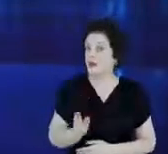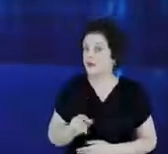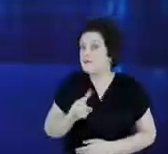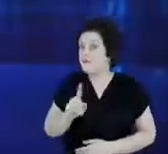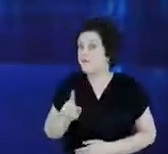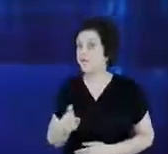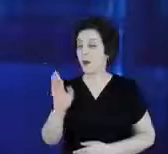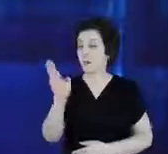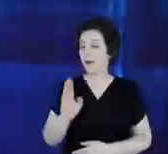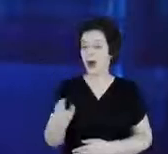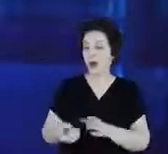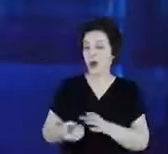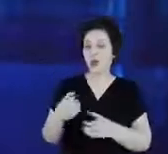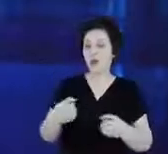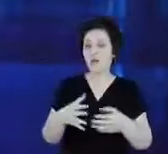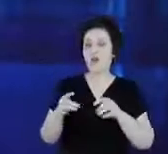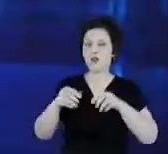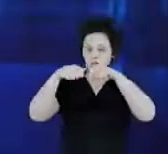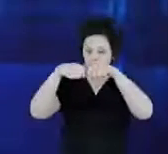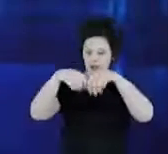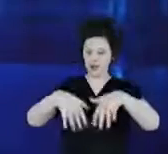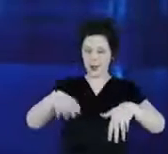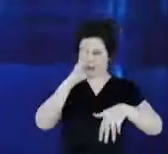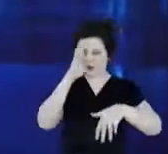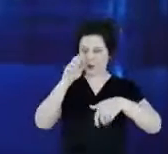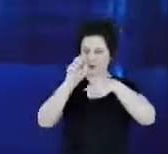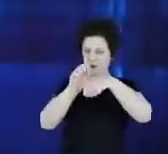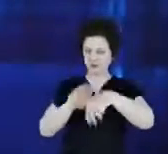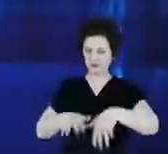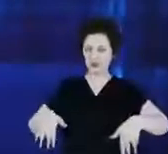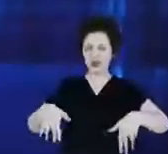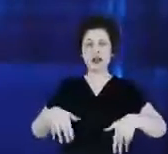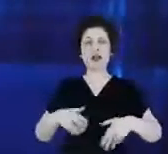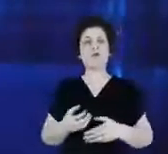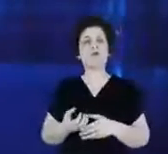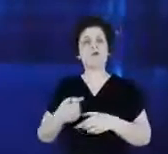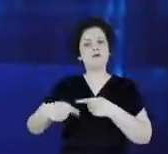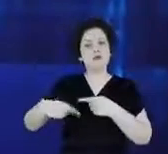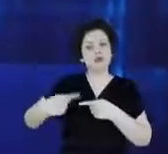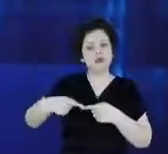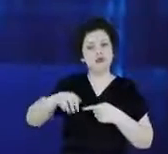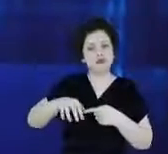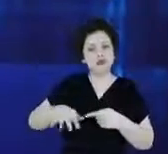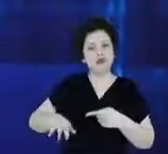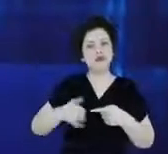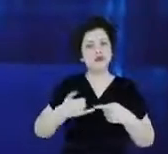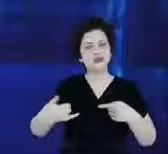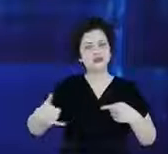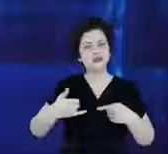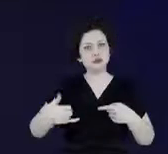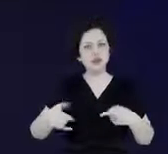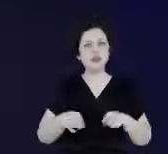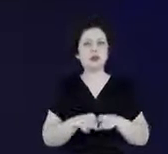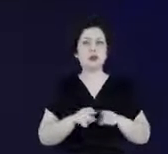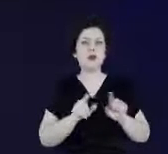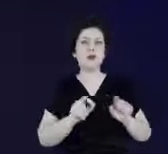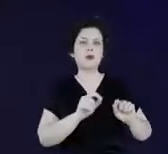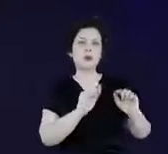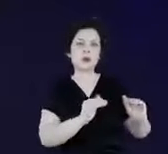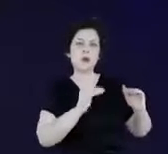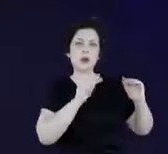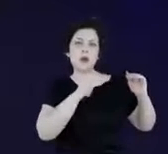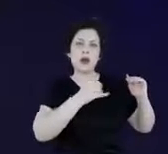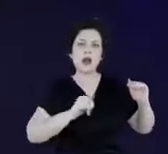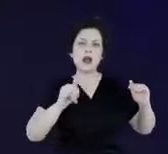inovador e não só na base né na matriz da geração de energia mas também inovador over-the-top se entendeu o